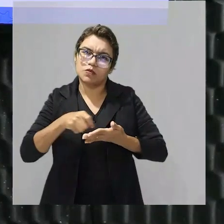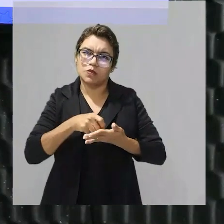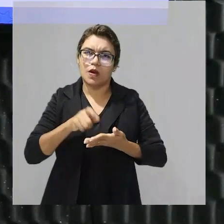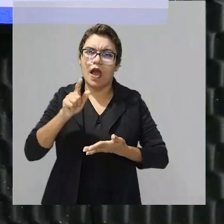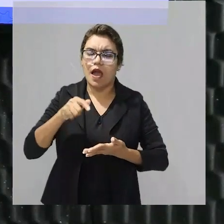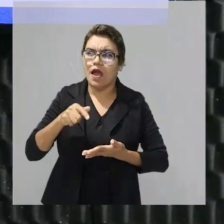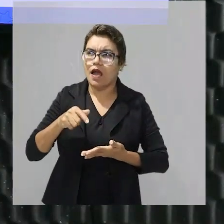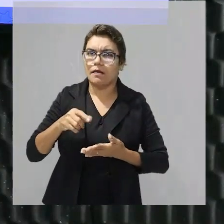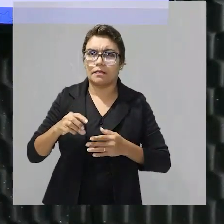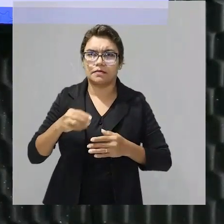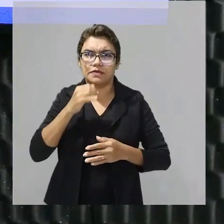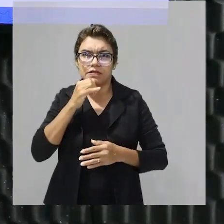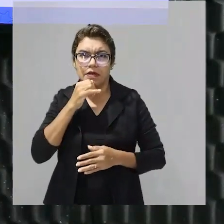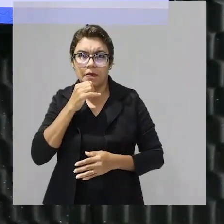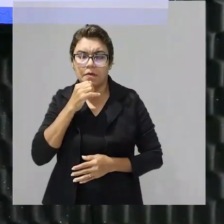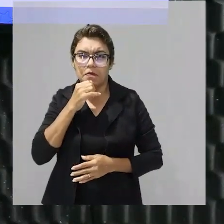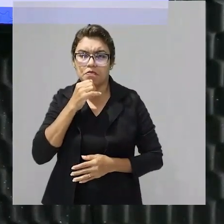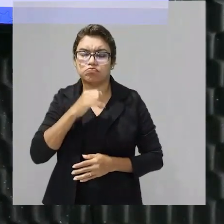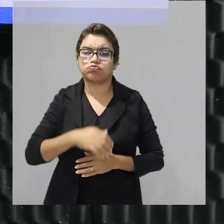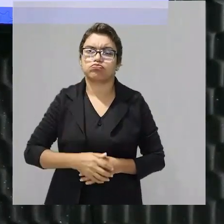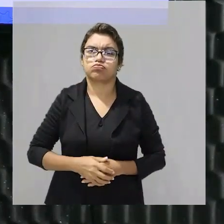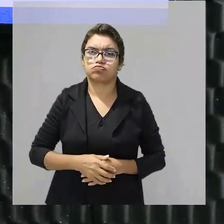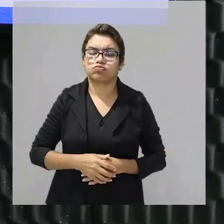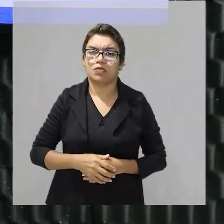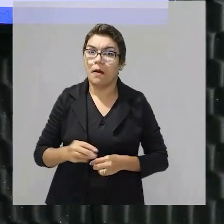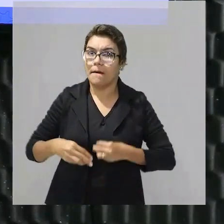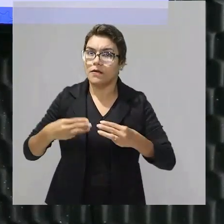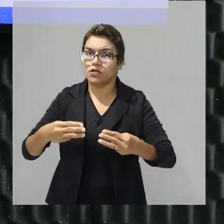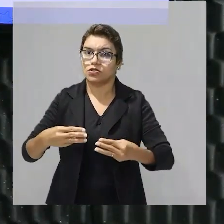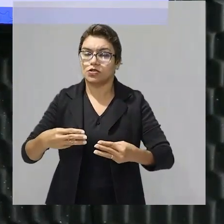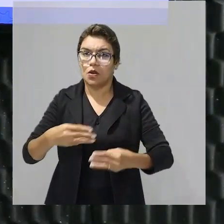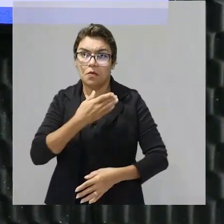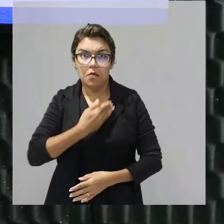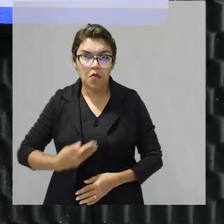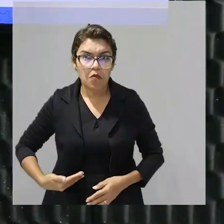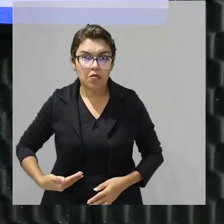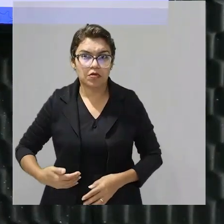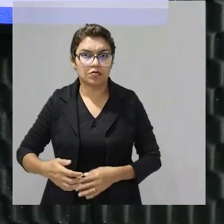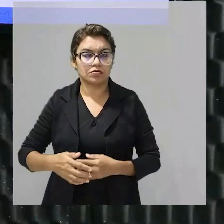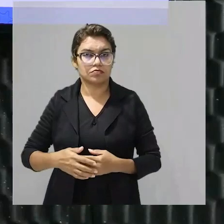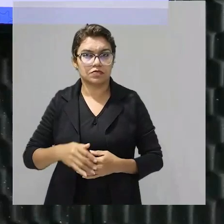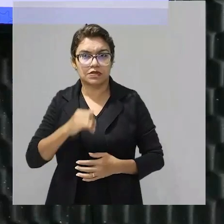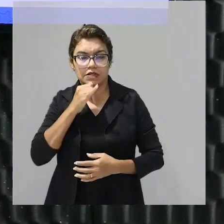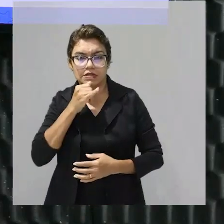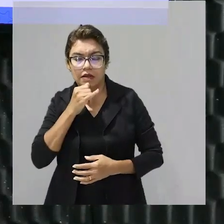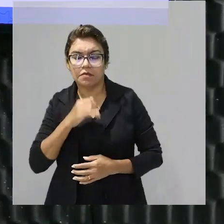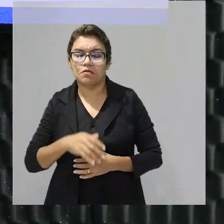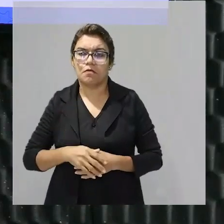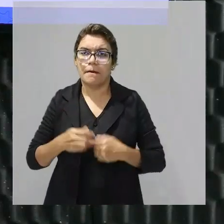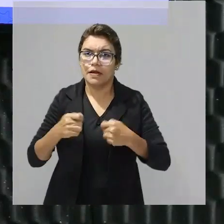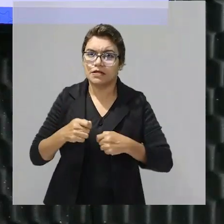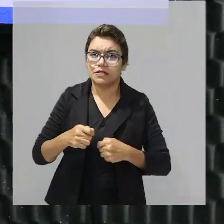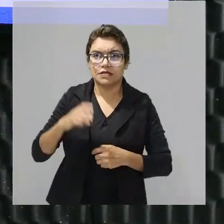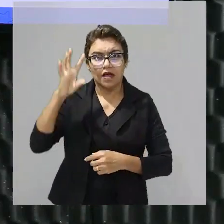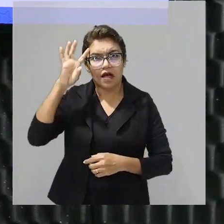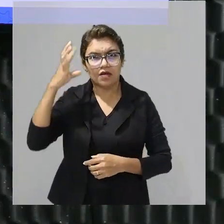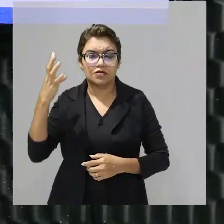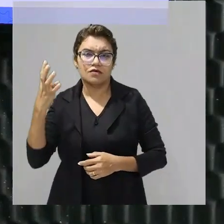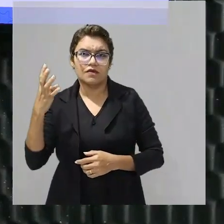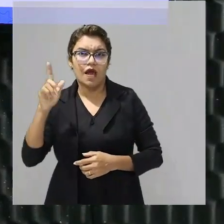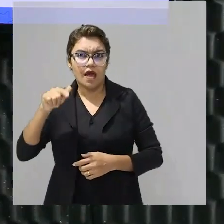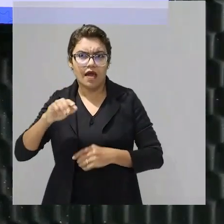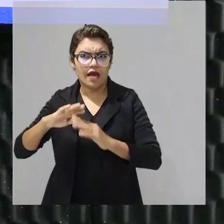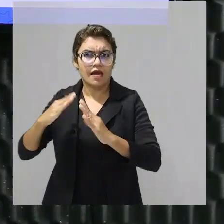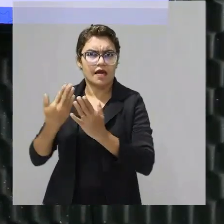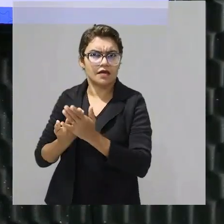prefeituras e secretarias. Outras possibilidades de agentes são a família, a escola e as ONGs. Então, turma,